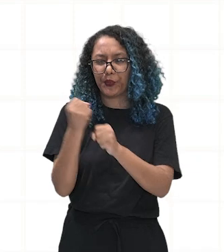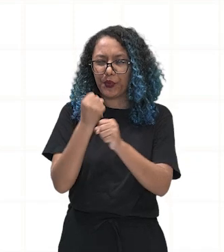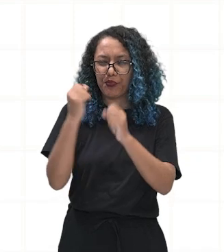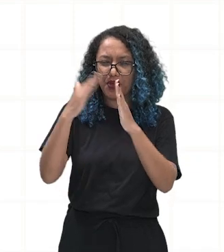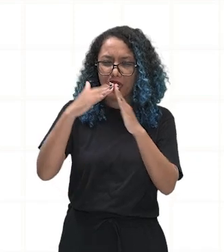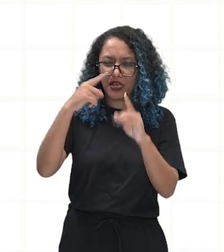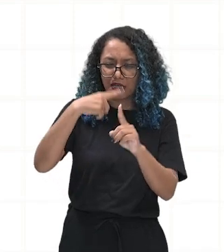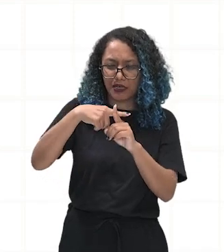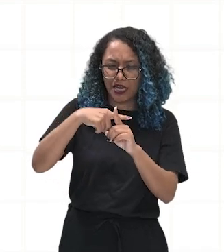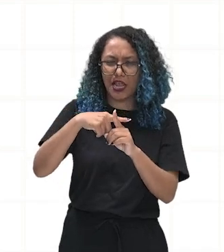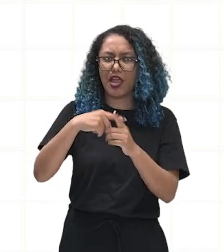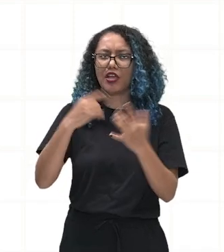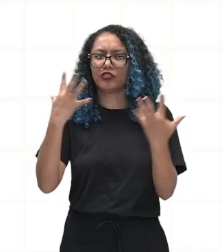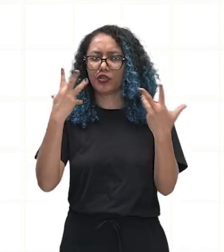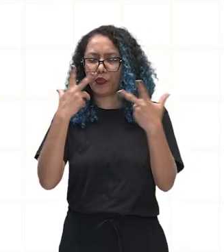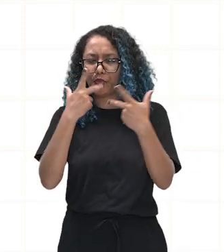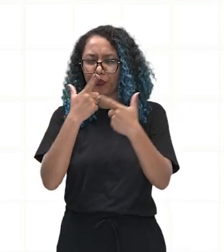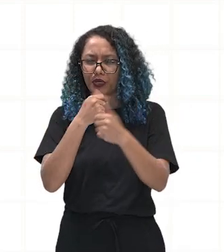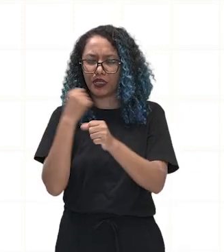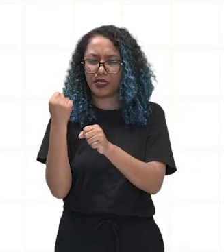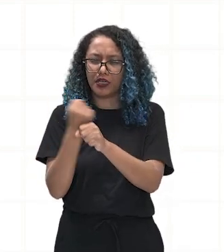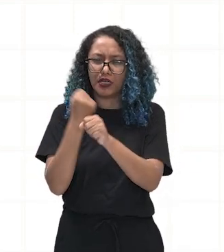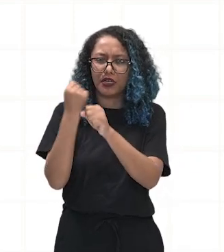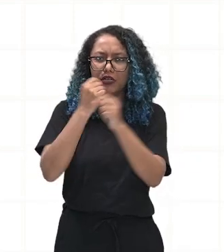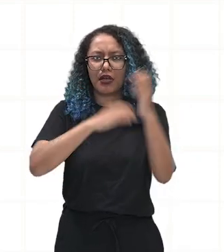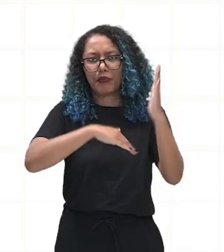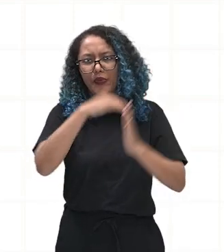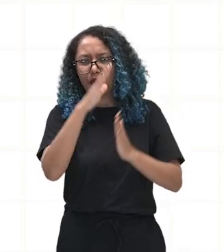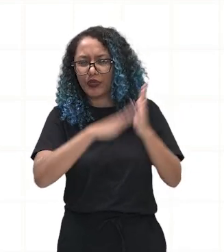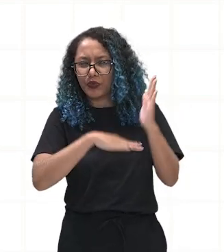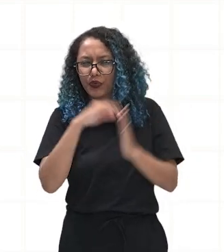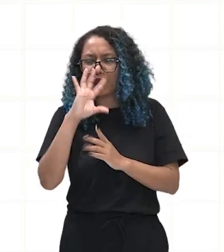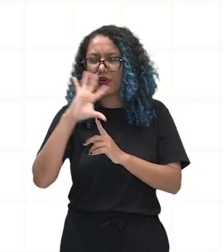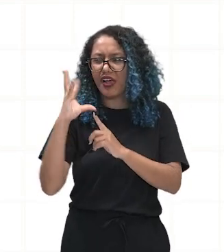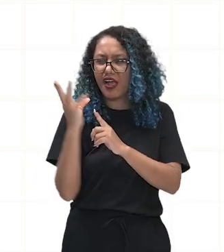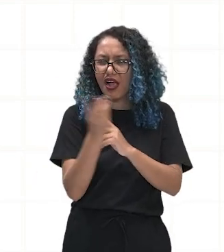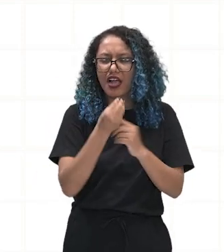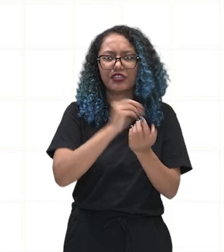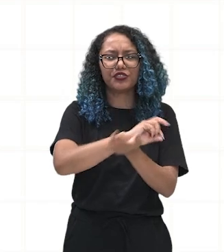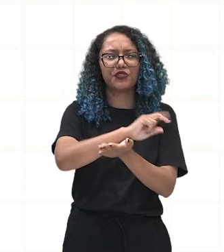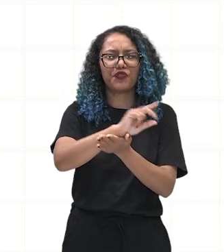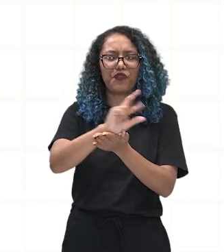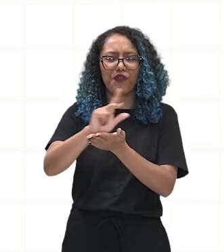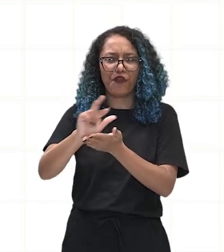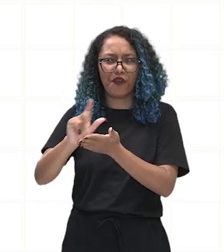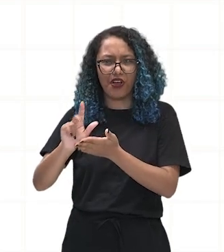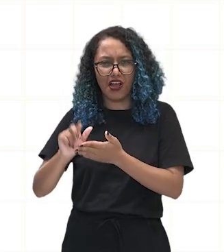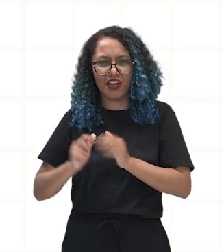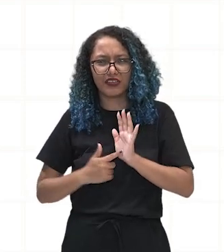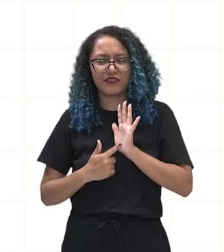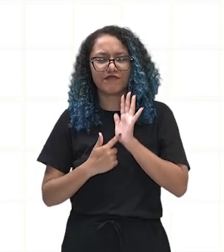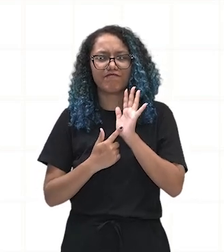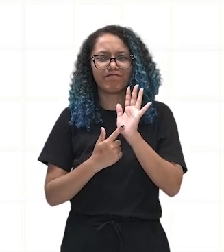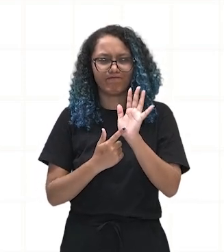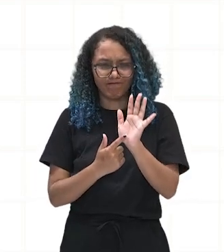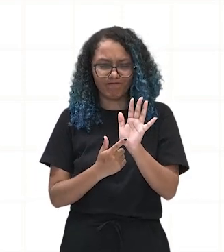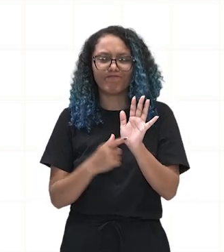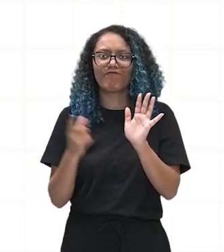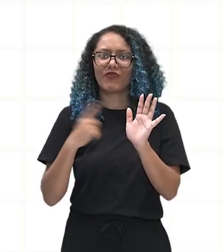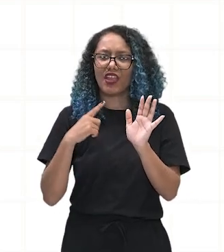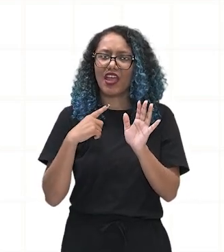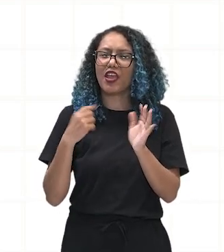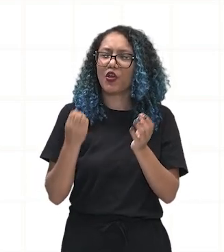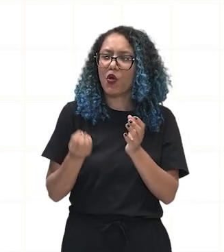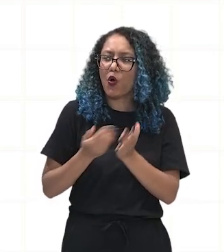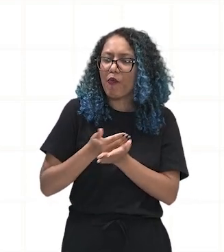grandes construções e várias obras de artes importantes que vão ficar aí para a história e elas surgem neste